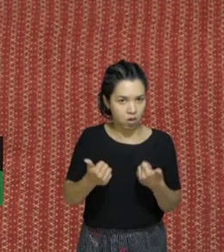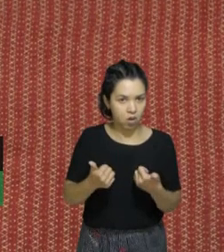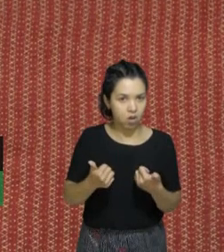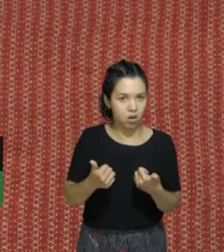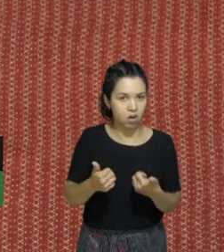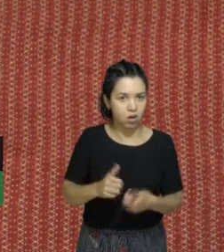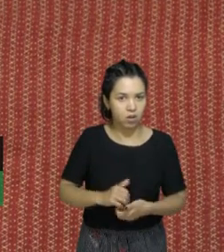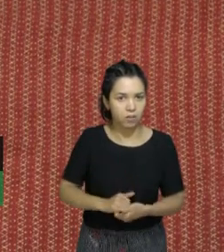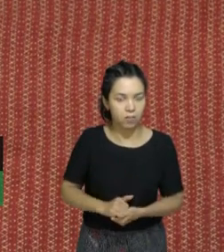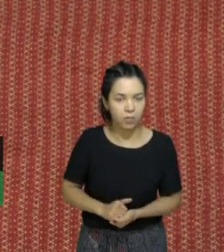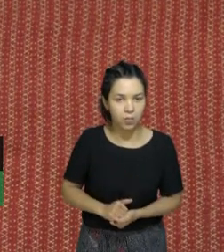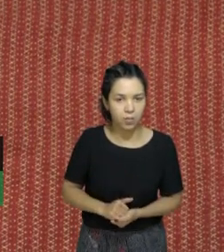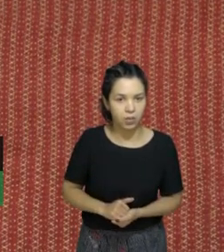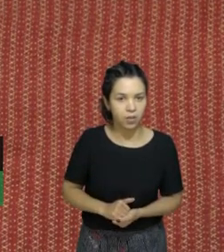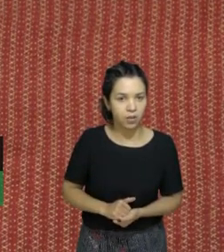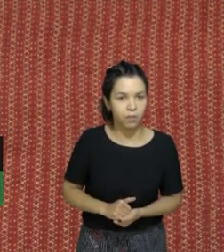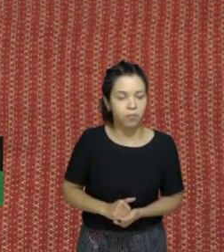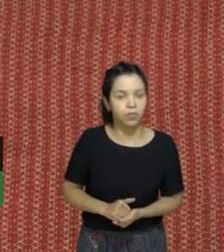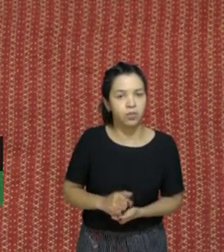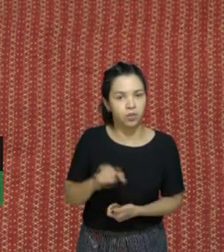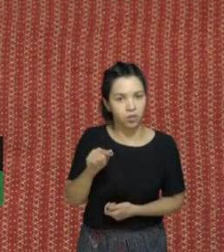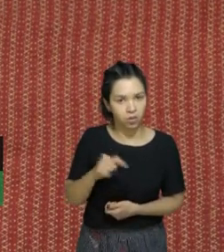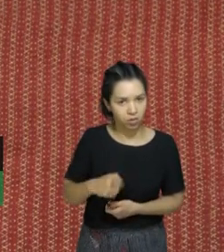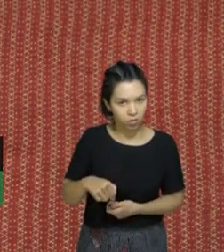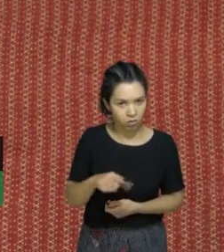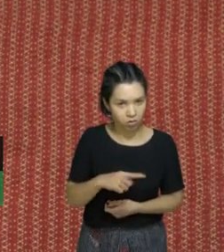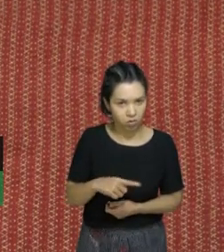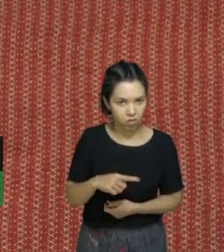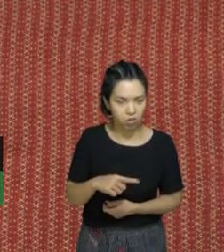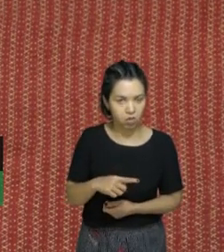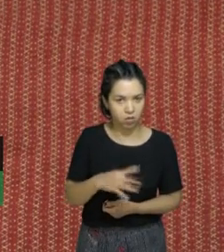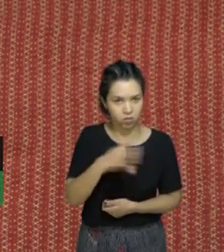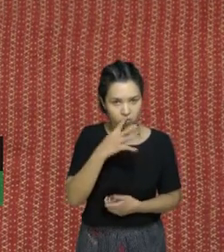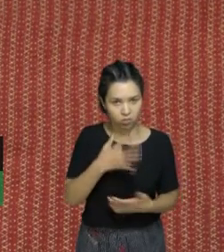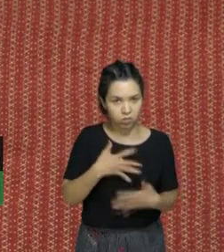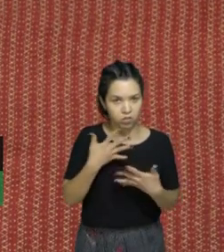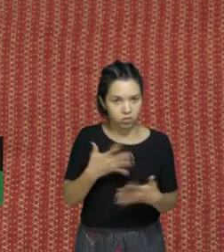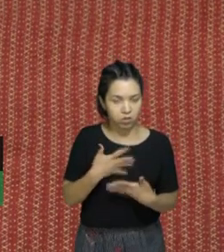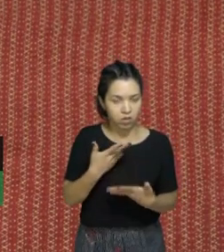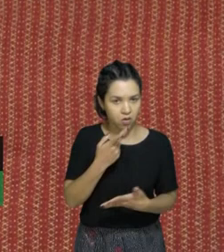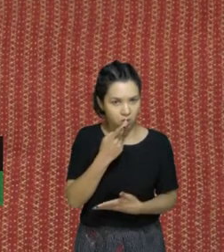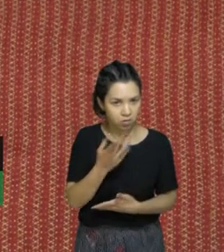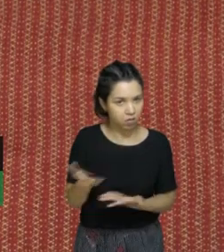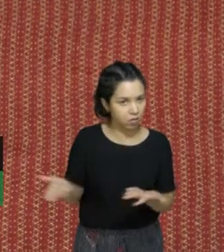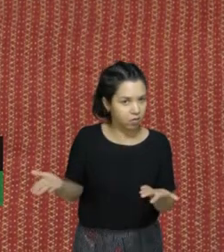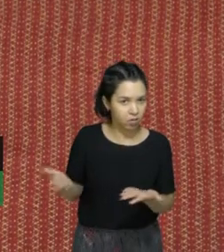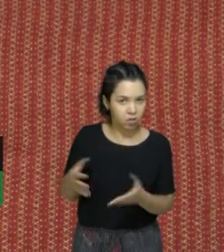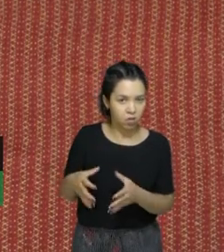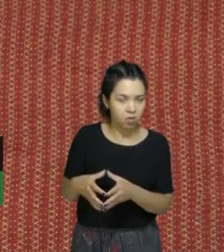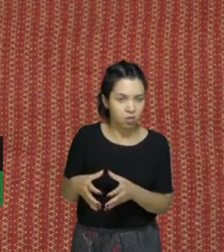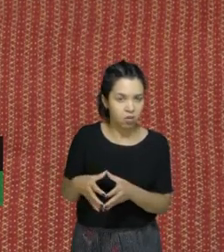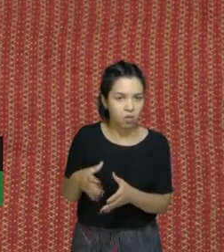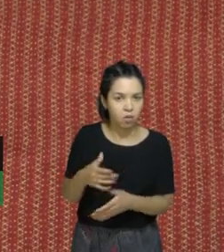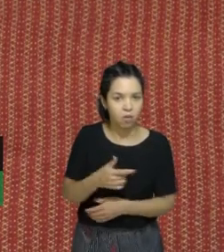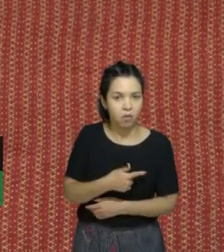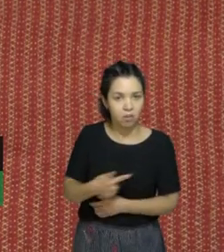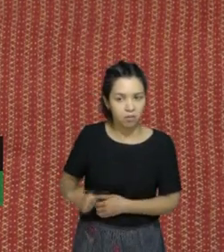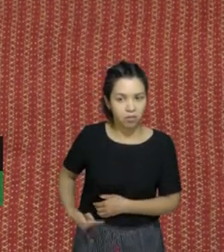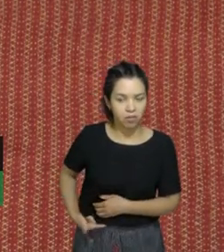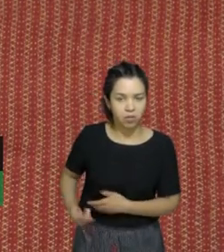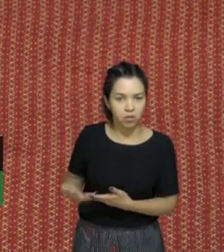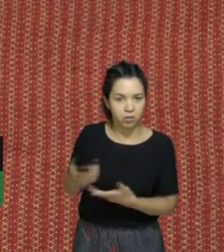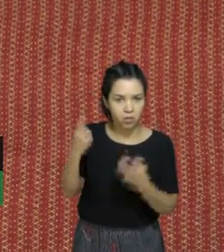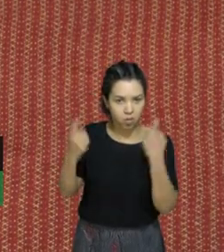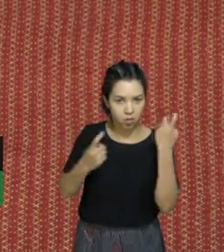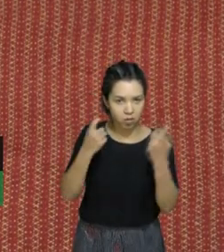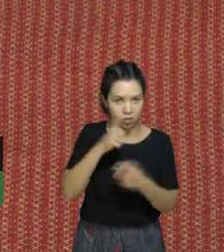isso. E a gente pode esperar muito mais. Eu esperava isso aí desse governo, nada mais que isso. Como eu disse, a minha preocupação não são as mães,